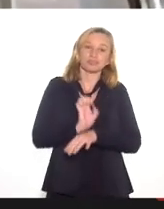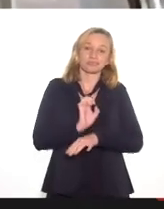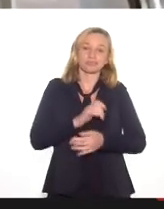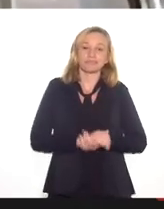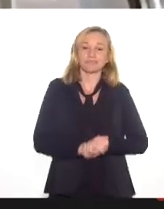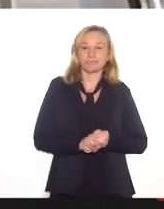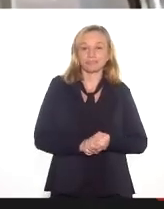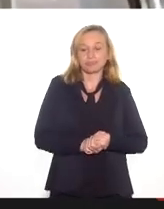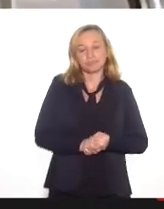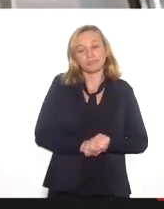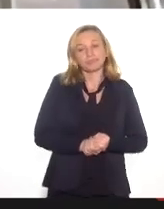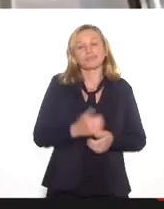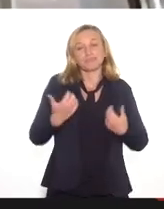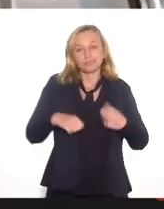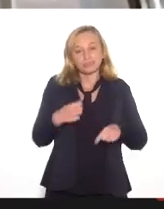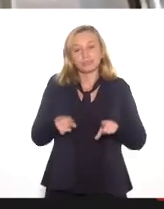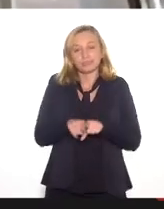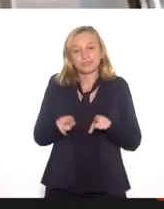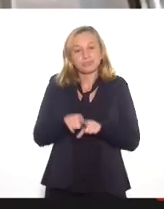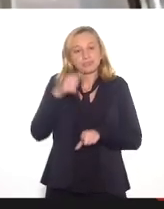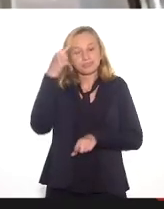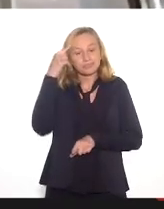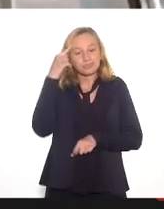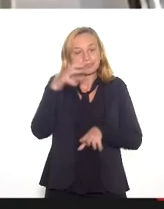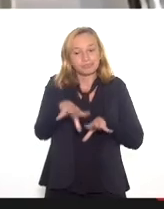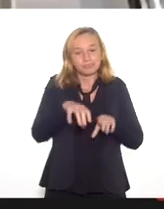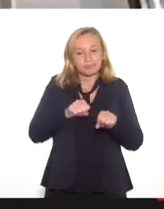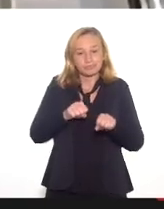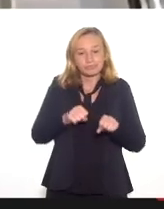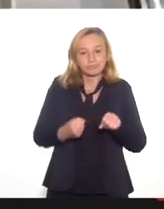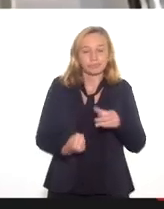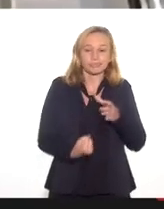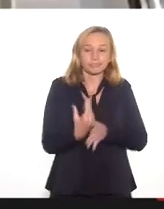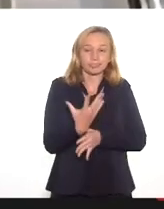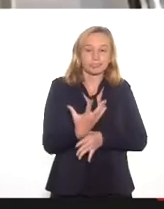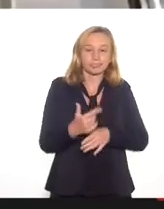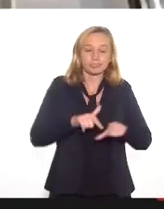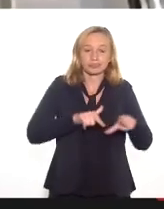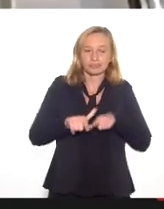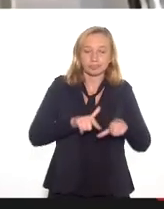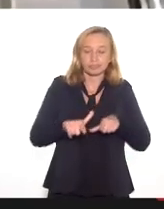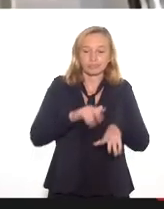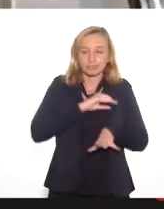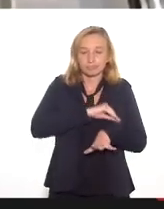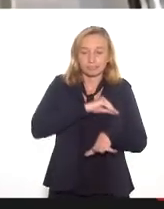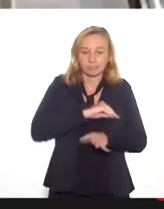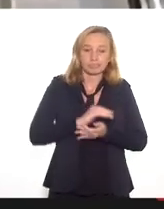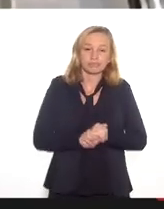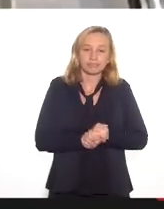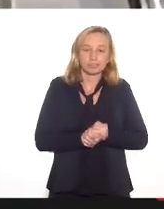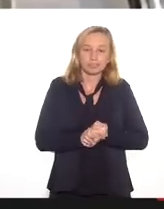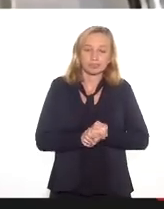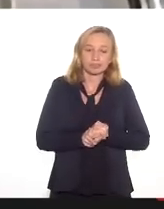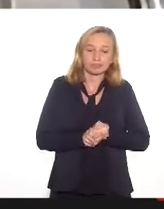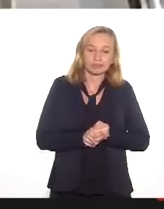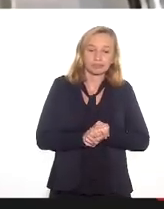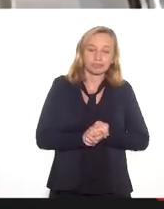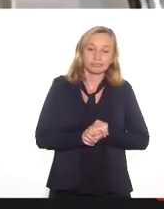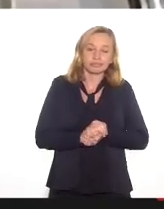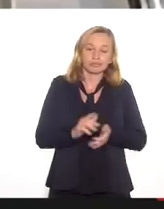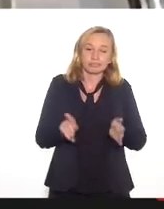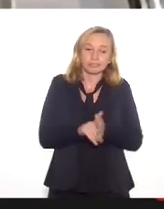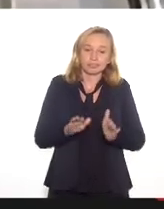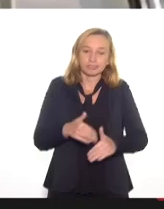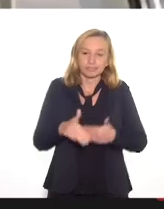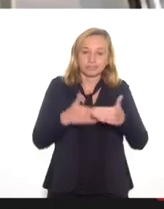é preciso também pensar na formação de geração e de trabalho em renda como parte desse